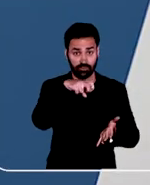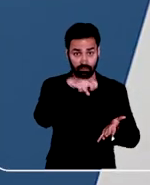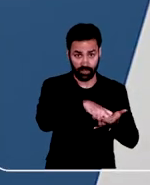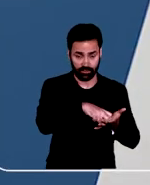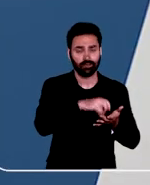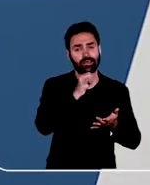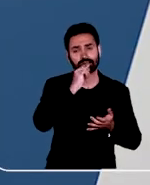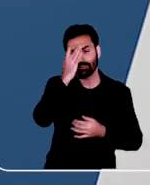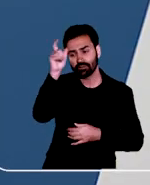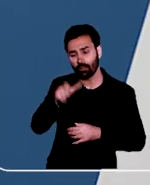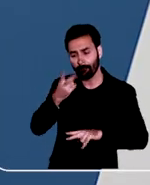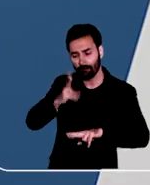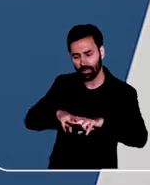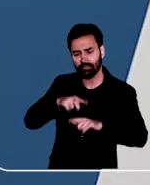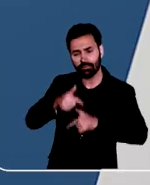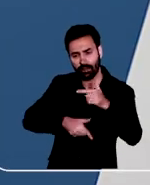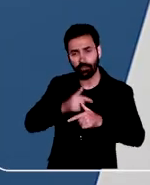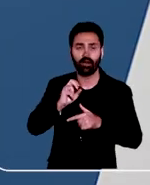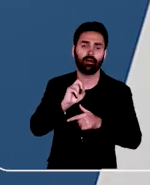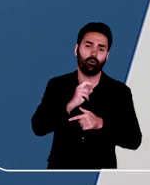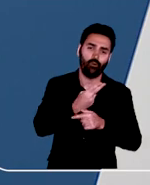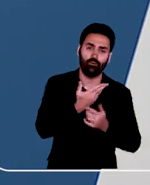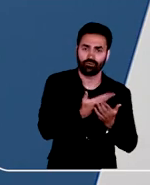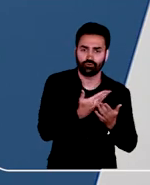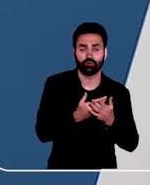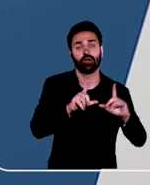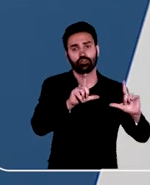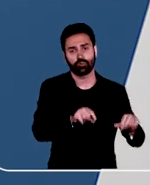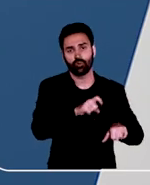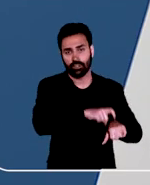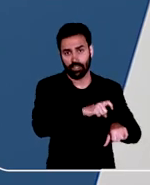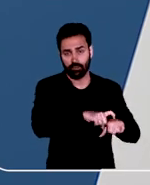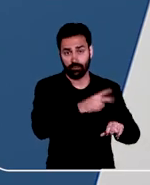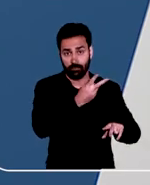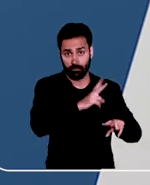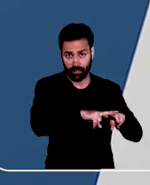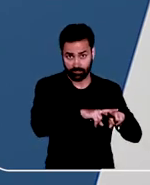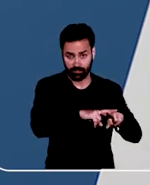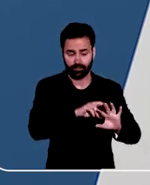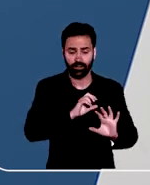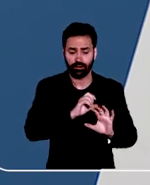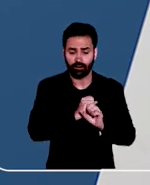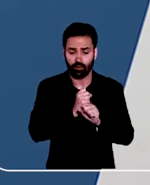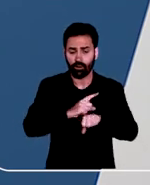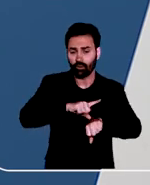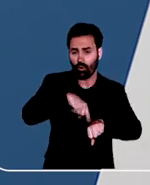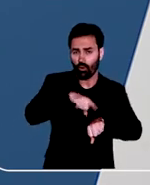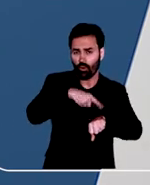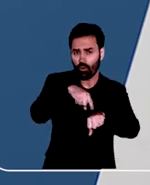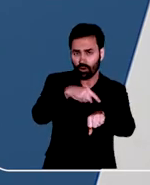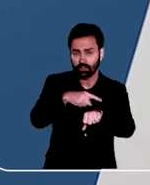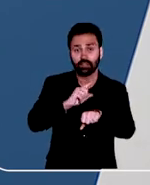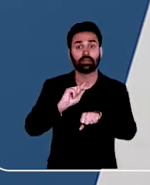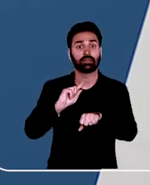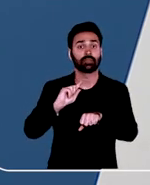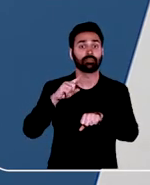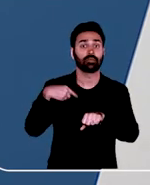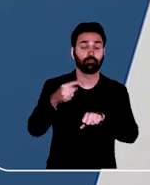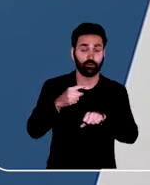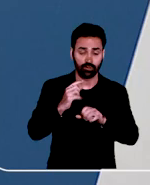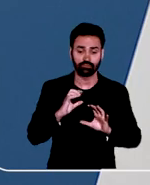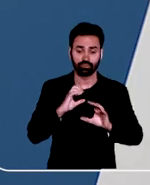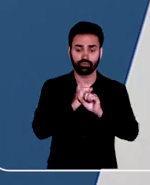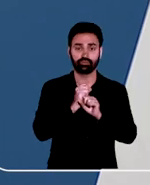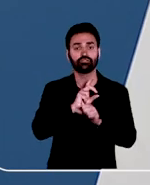redução do tempo de pena quando o preso trabalha ou estuda esse abatimento normalmente é calculado em